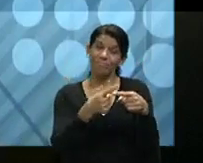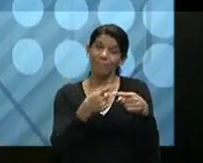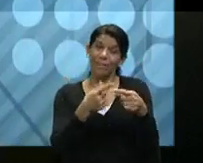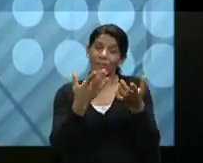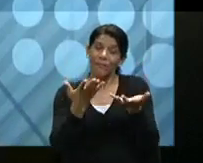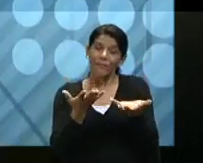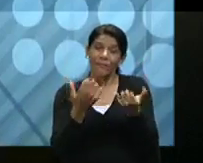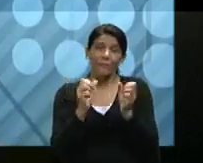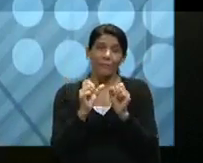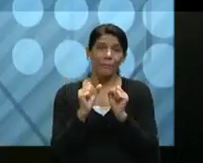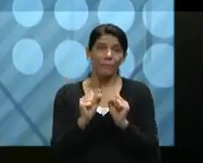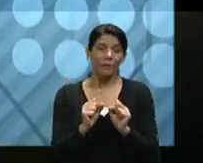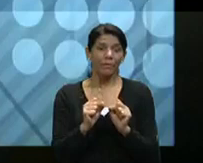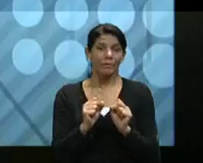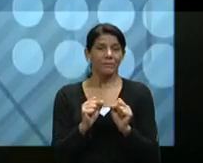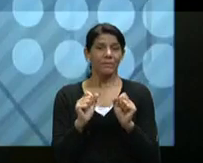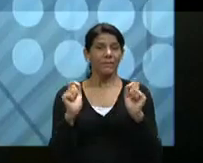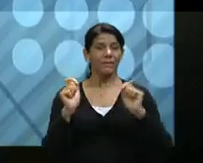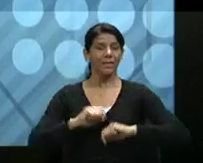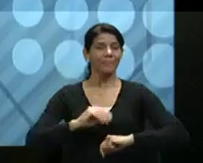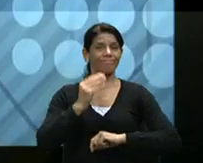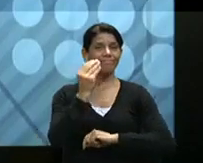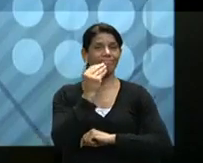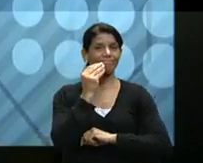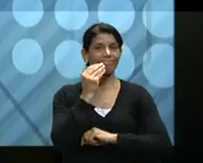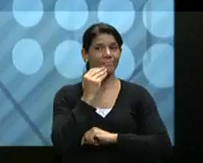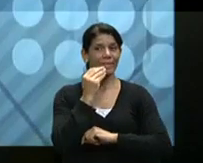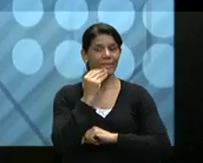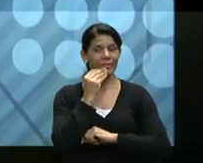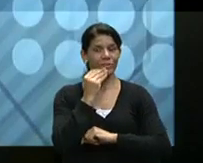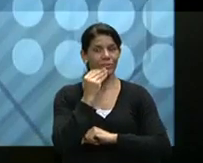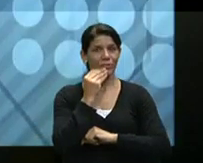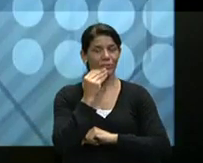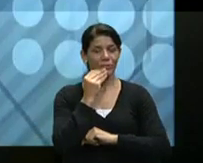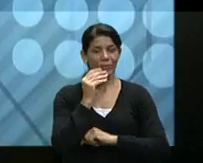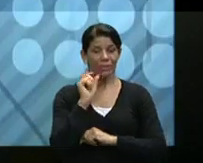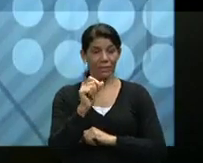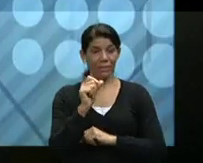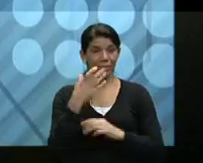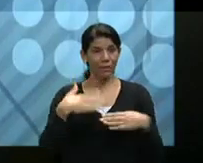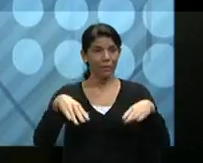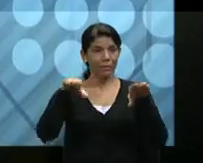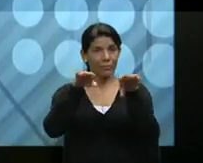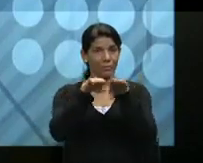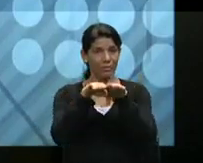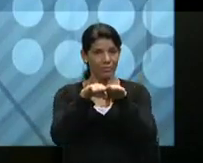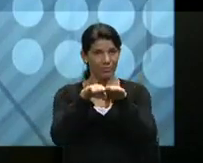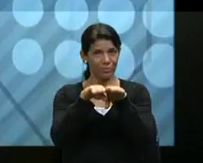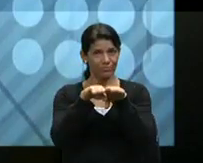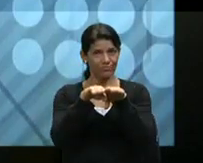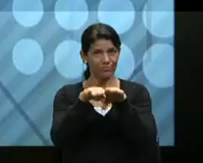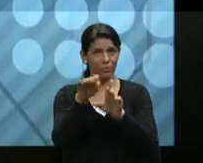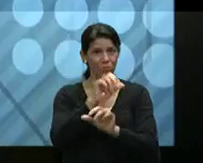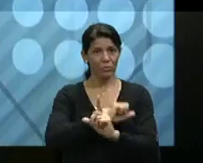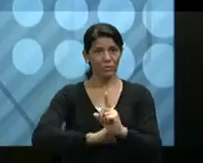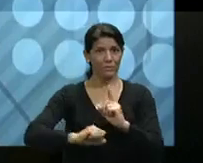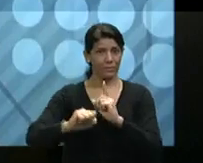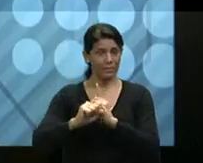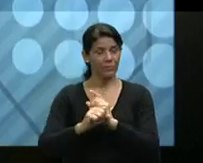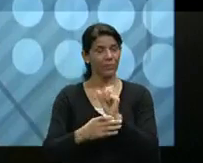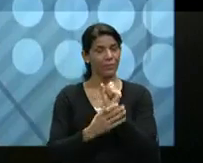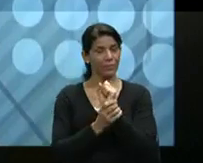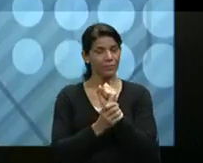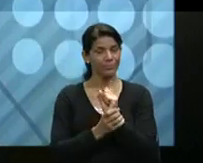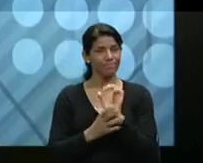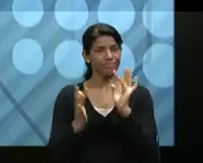ele possa, assim, estabelecer uma certa igualdade social, garantindo o acesso